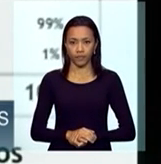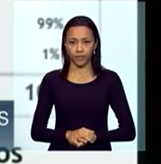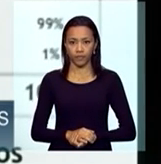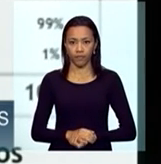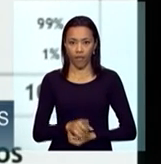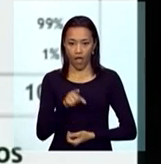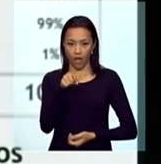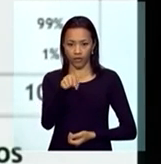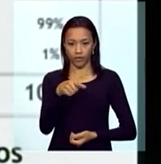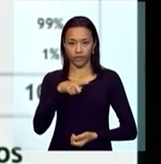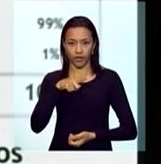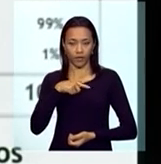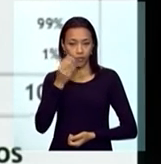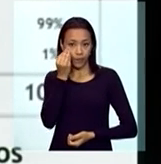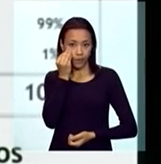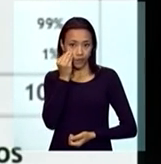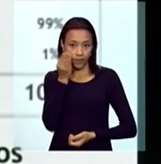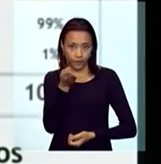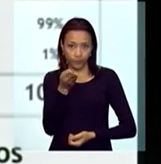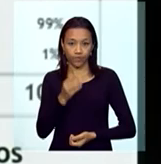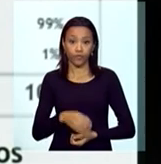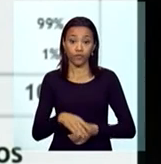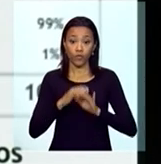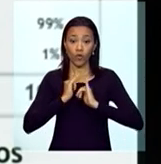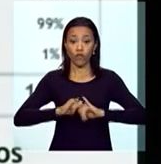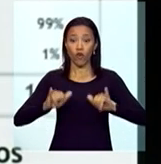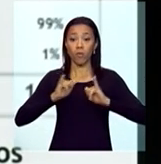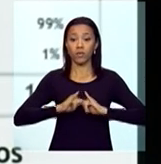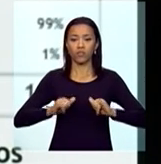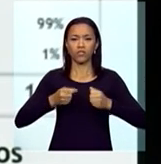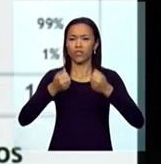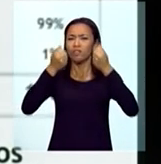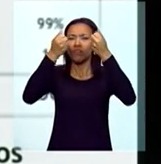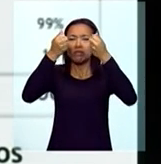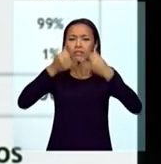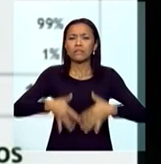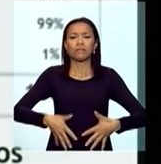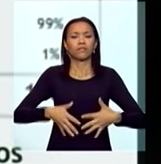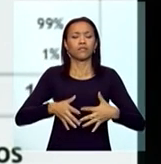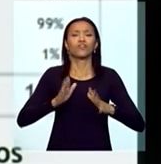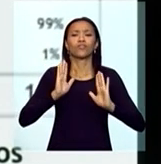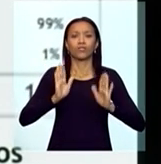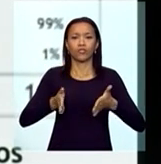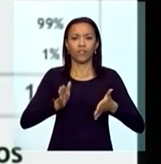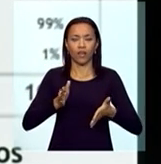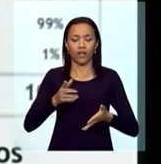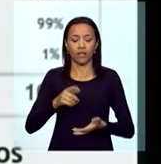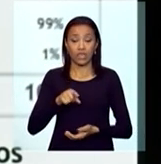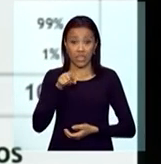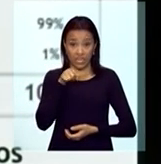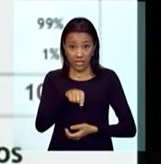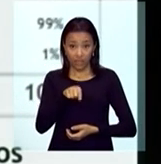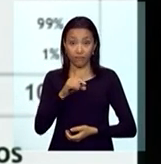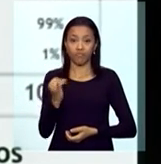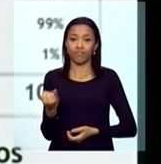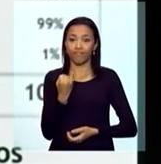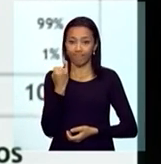Aqui nós temos um dado ali embaixo, porque eu não vou detalhar em cima, que nós já vimos, que isso é importante.